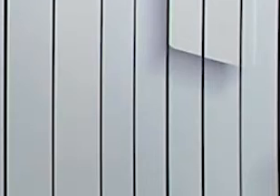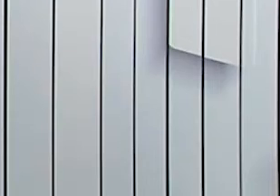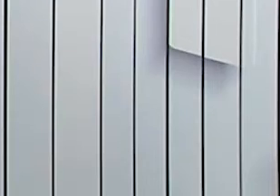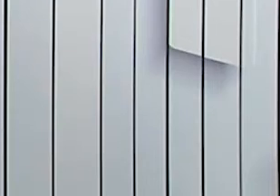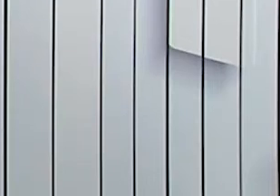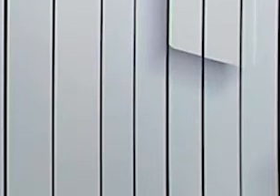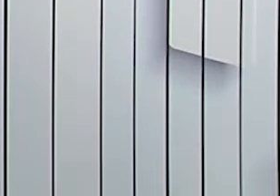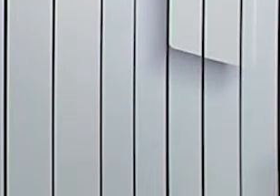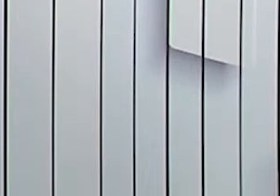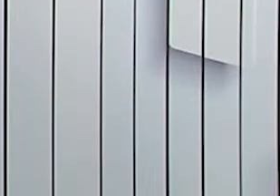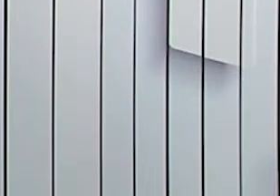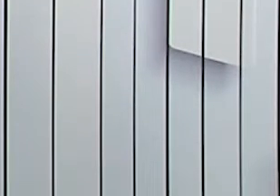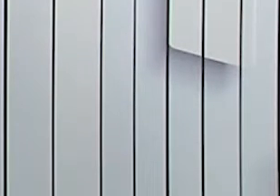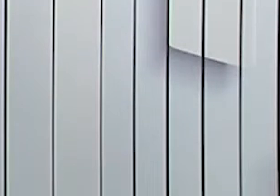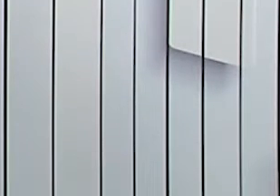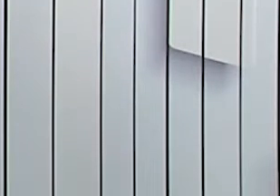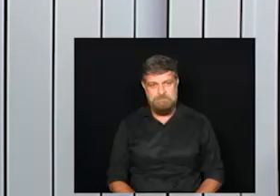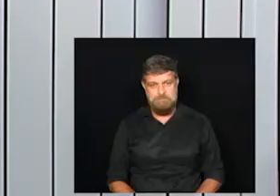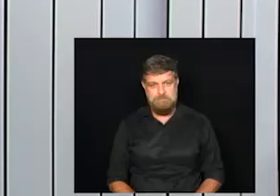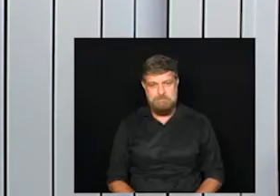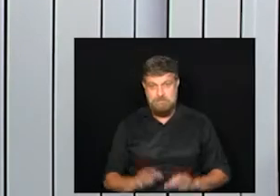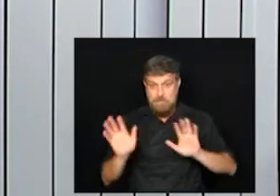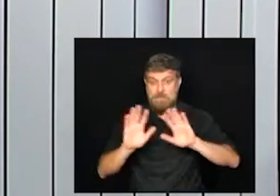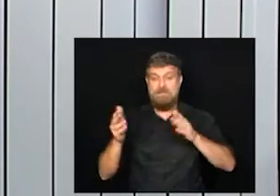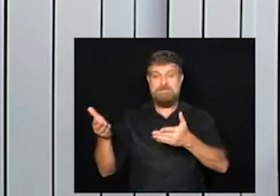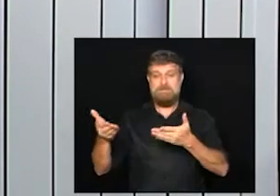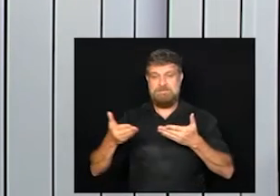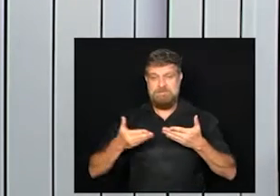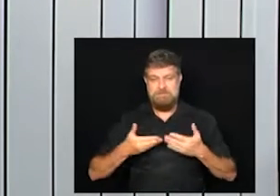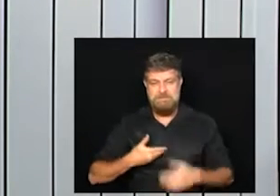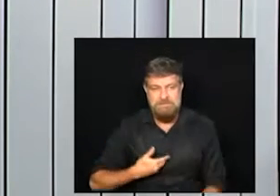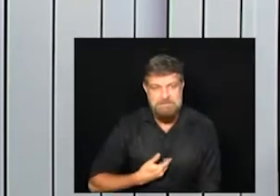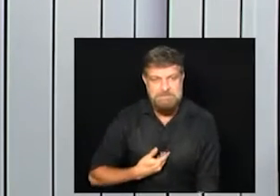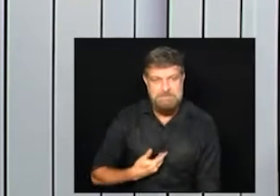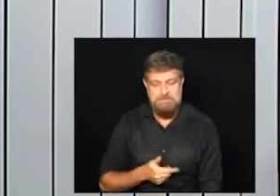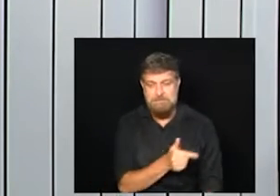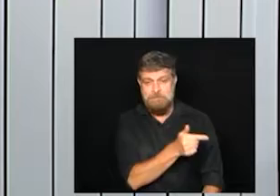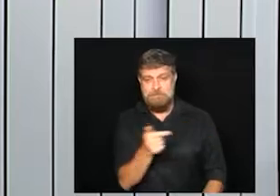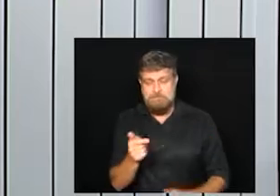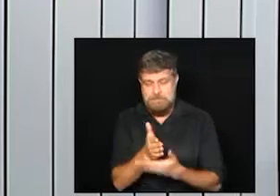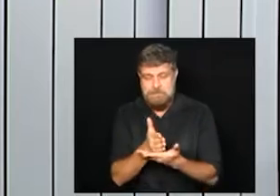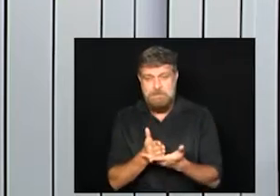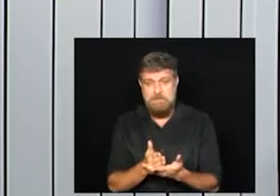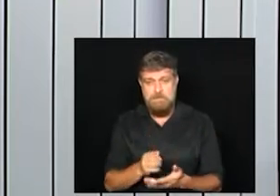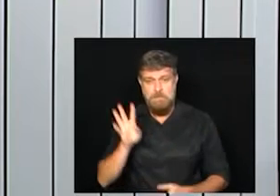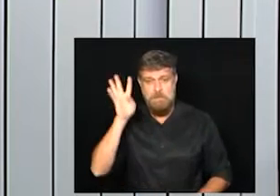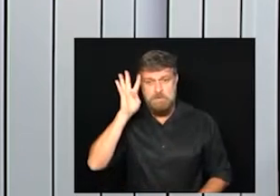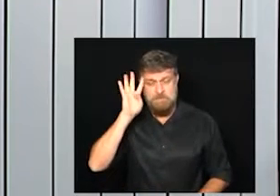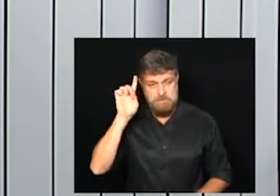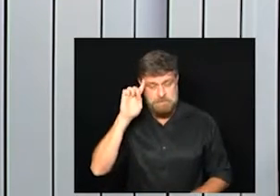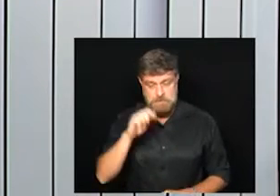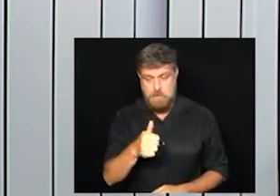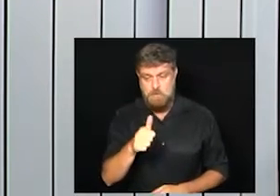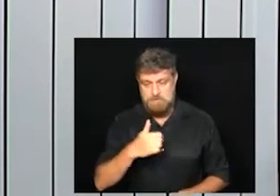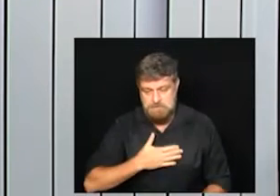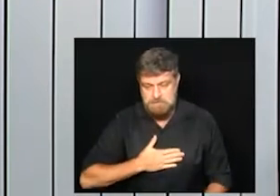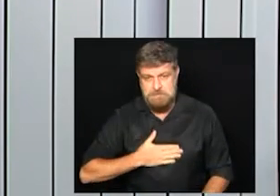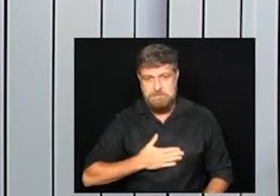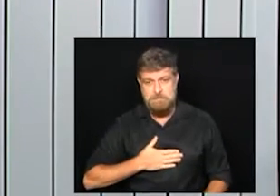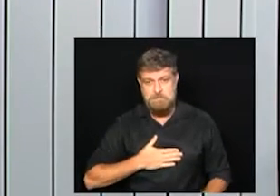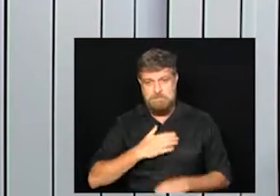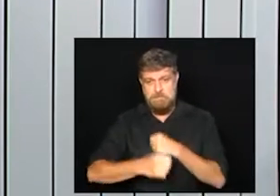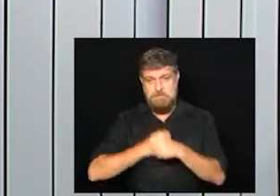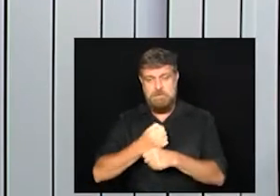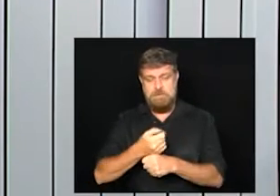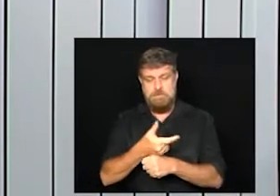Olá, seja bem-vinda, seja bem-vindo. Chegamos ao meio da semana, quarta-feira, 11 de agosto de 2021.